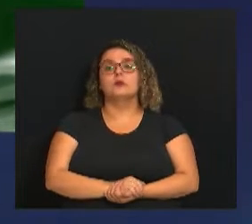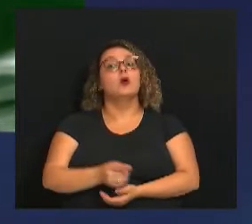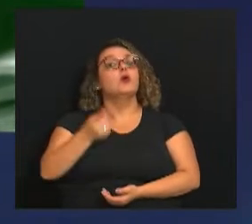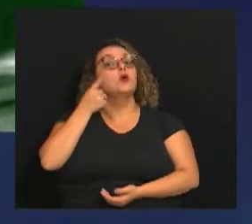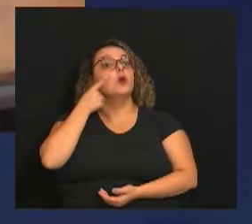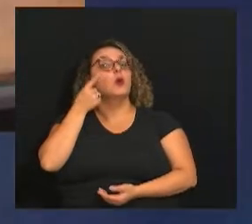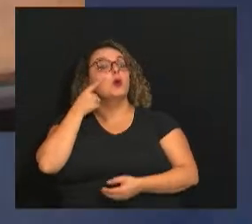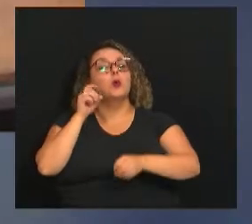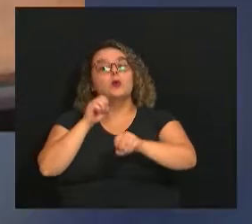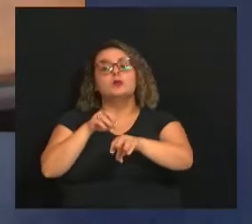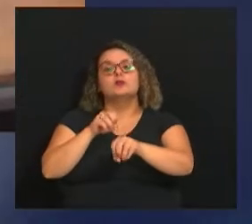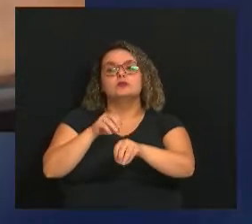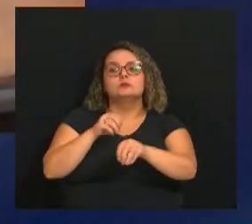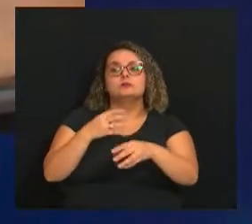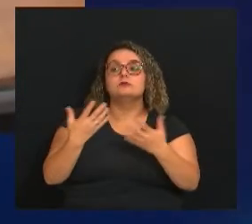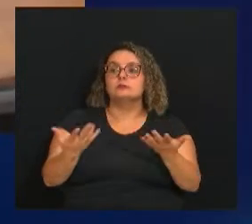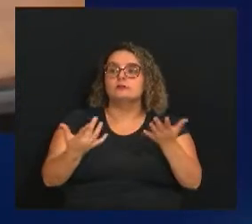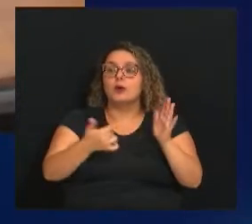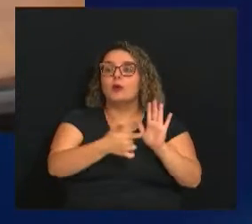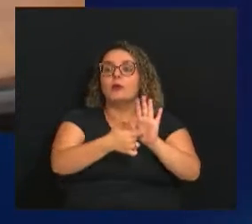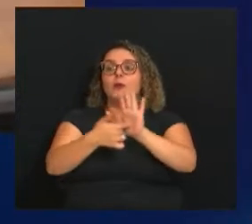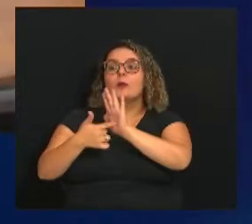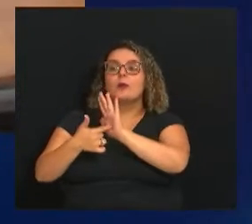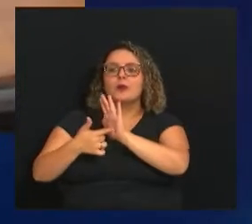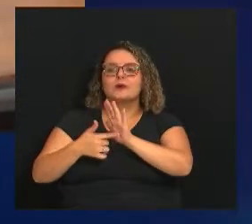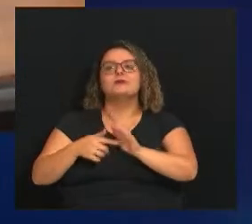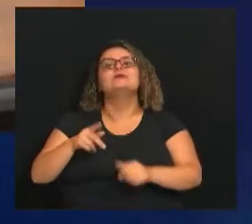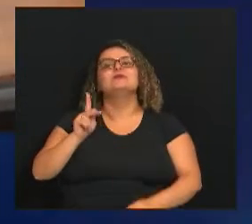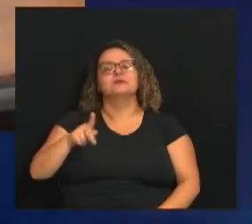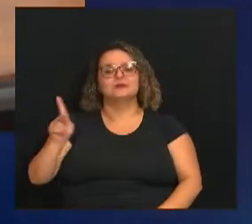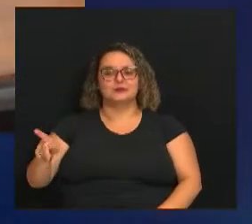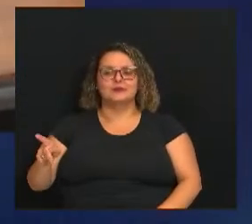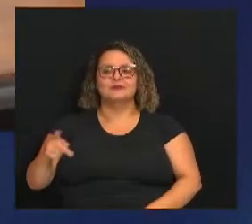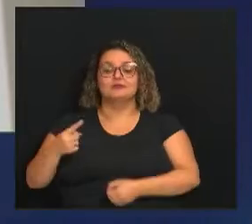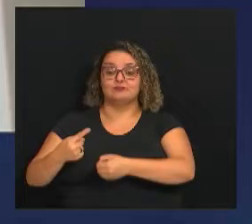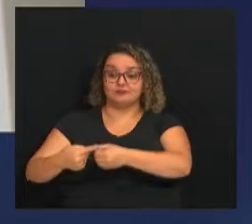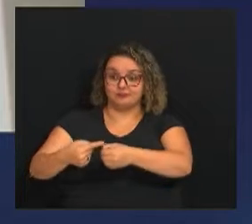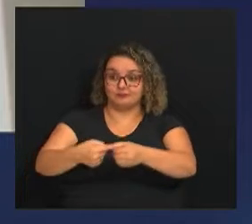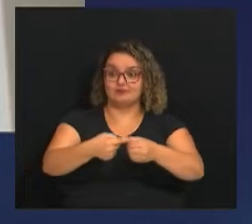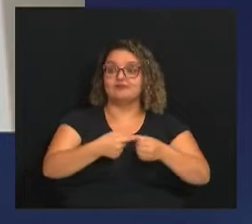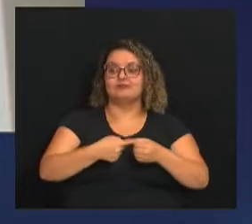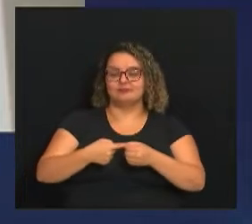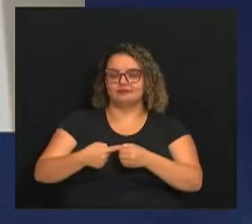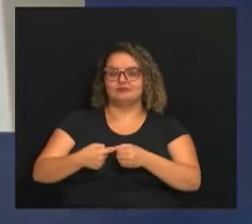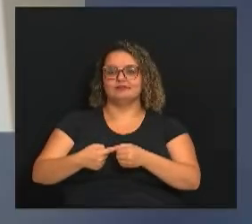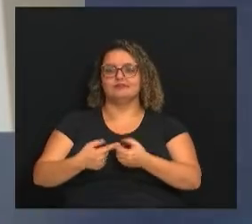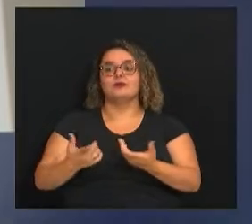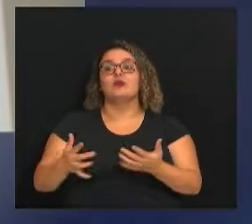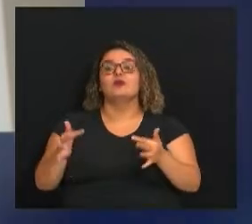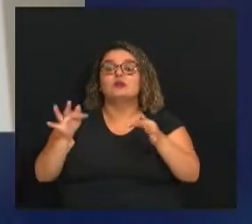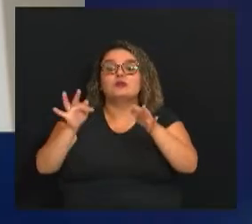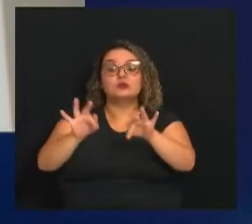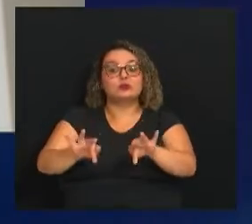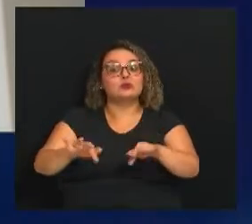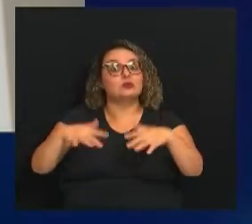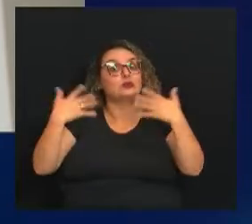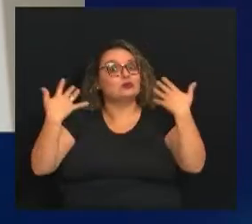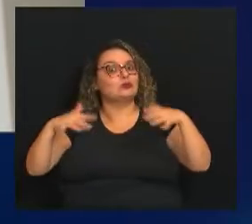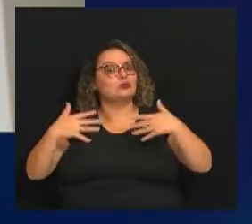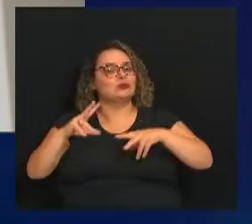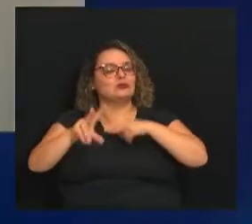na Educação mostra as professoras da região metropolitana de Campinas que estão entre as finalistas de um